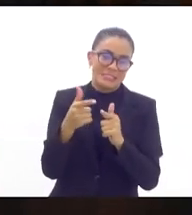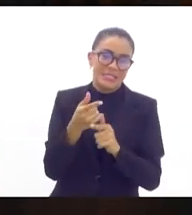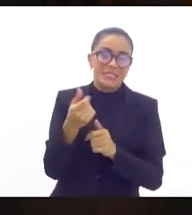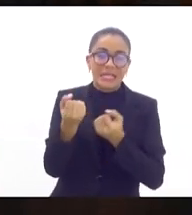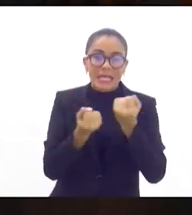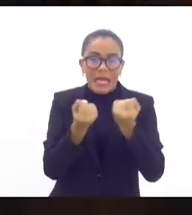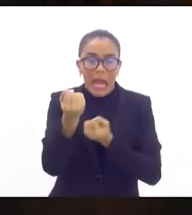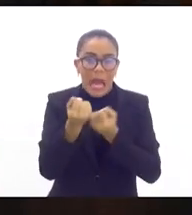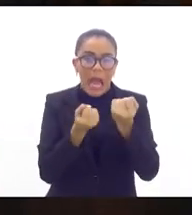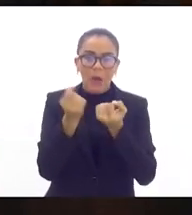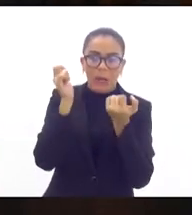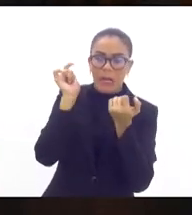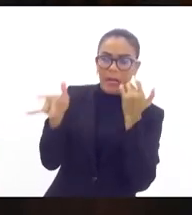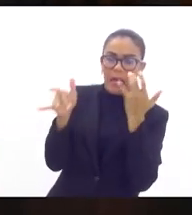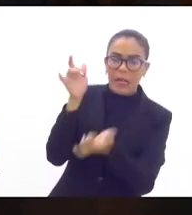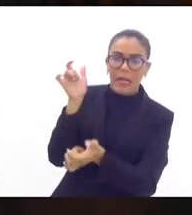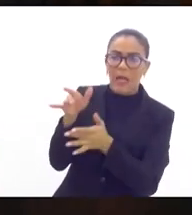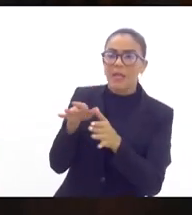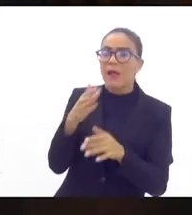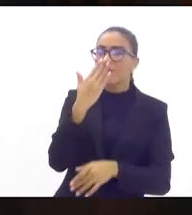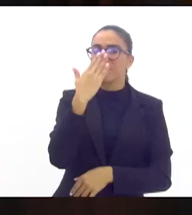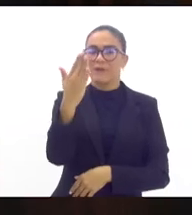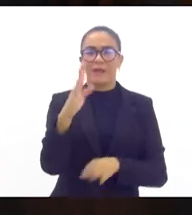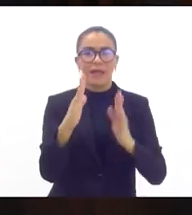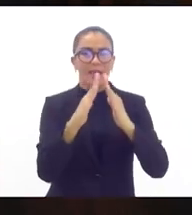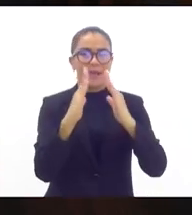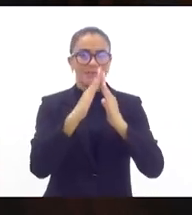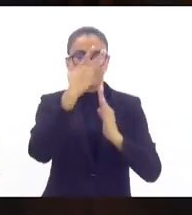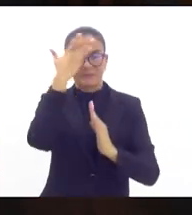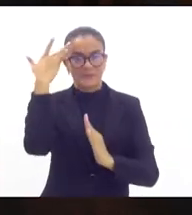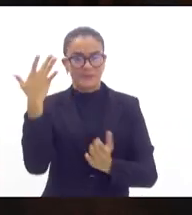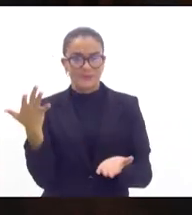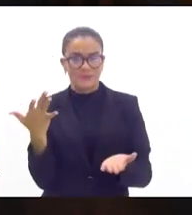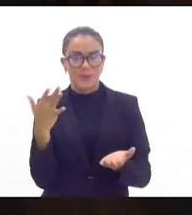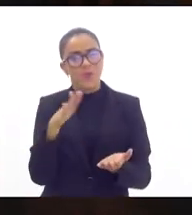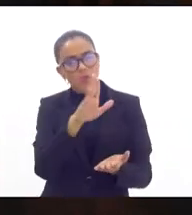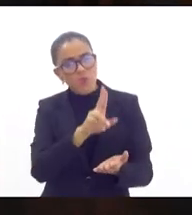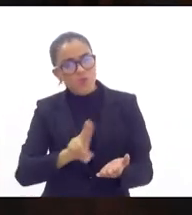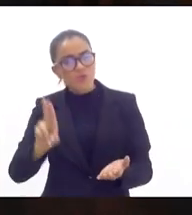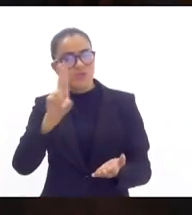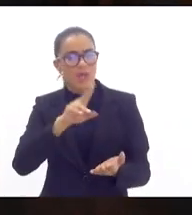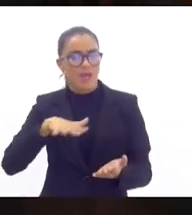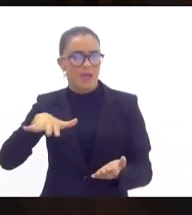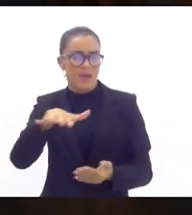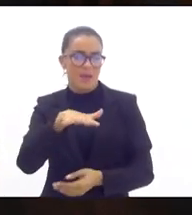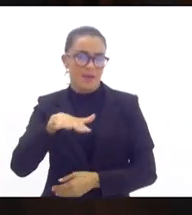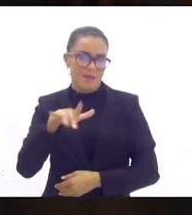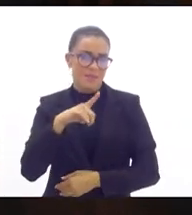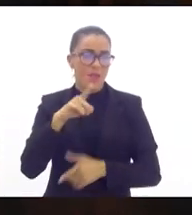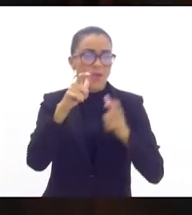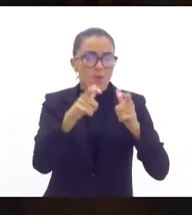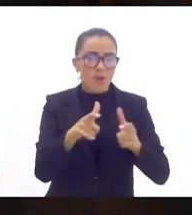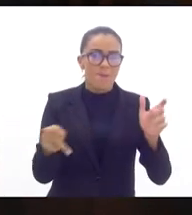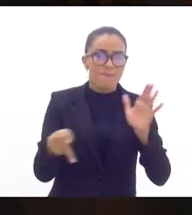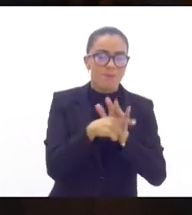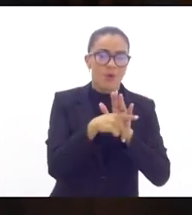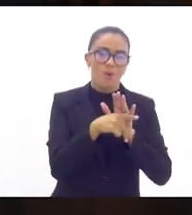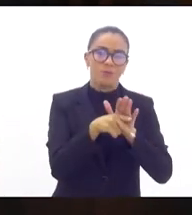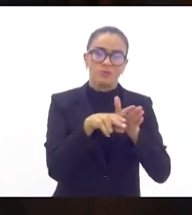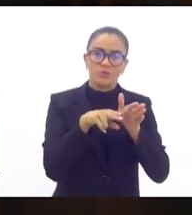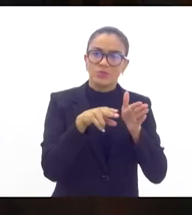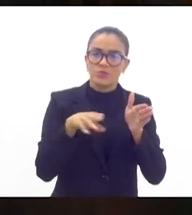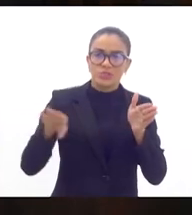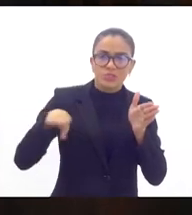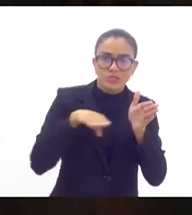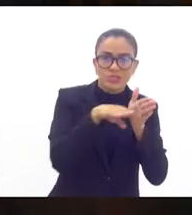carros estacionado na porta dos moradores que causa esse transtorno todo usar aquela área ali já com o Maracanã não tem o marido de estacionamento que hoje para você conseguir